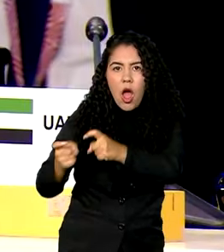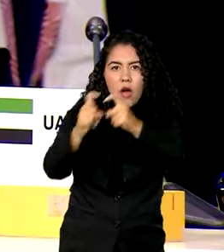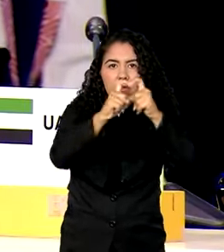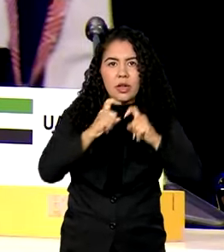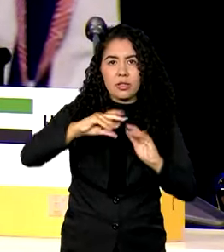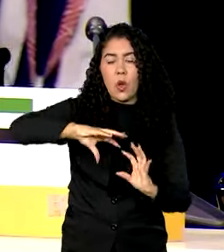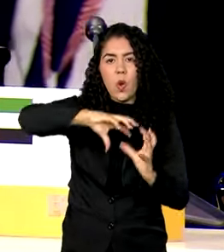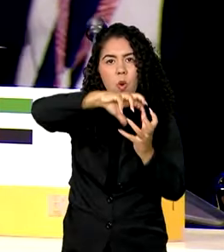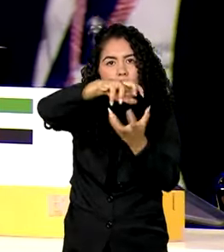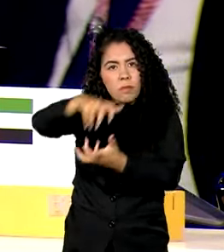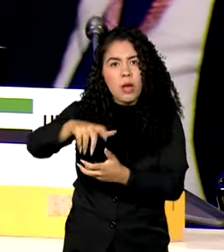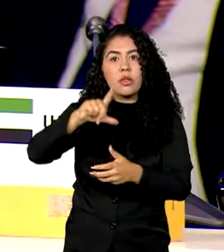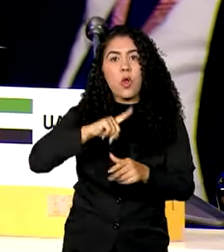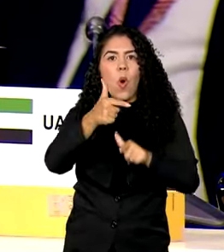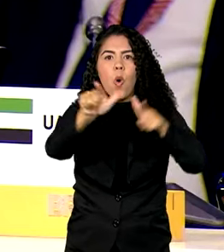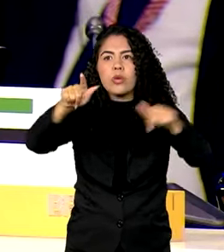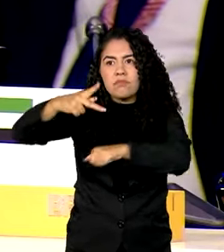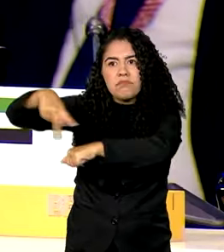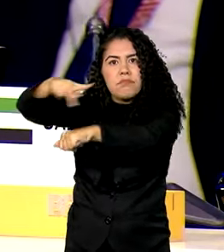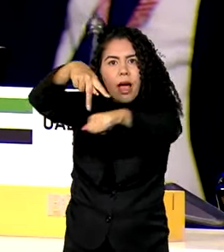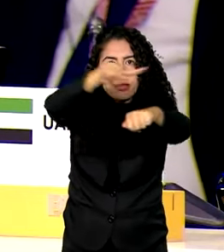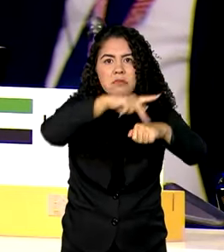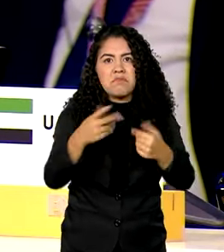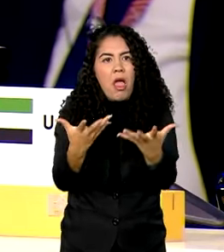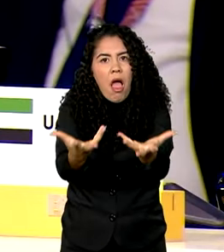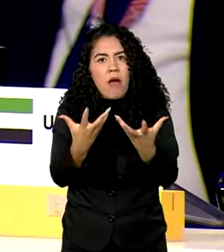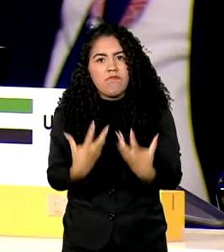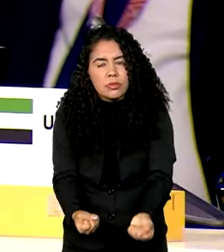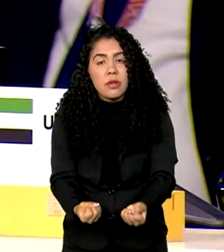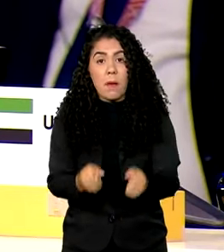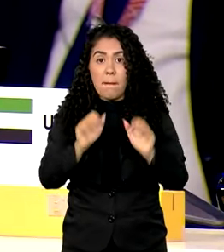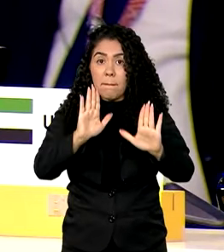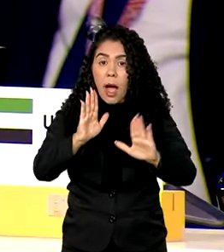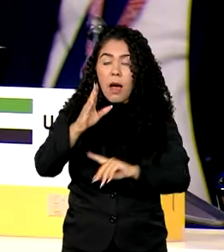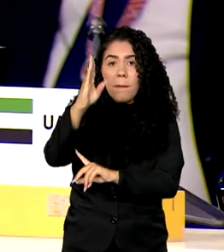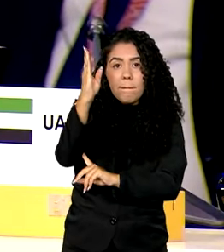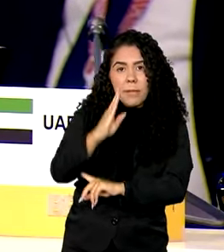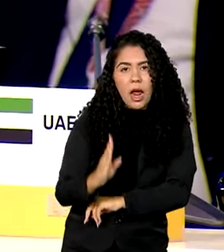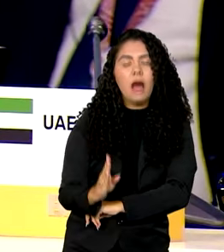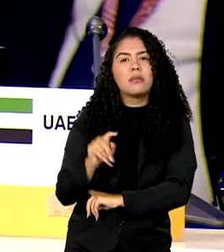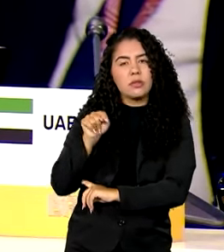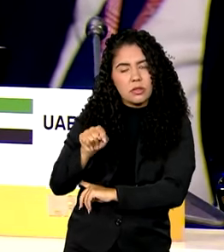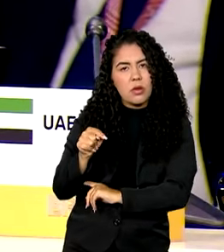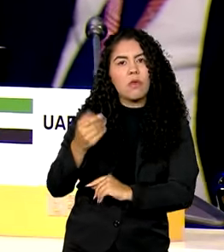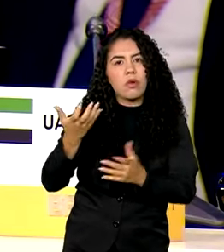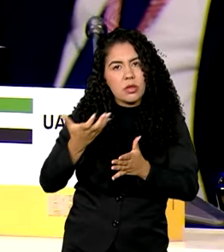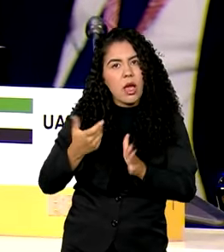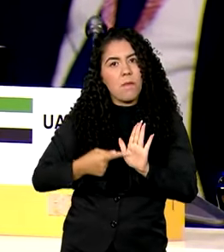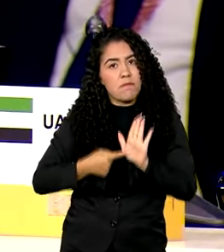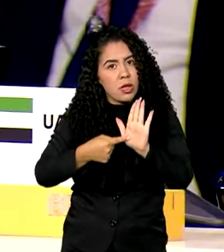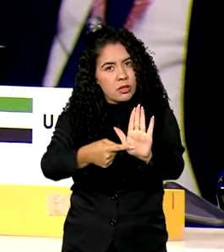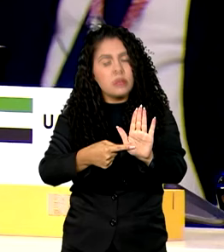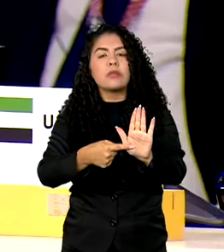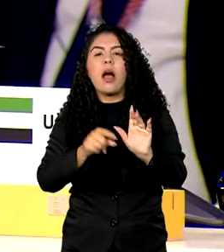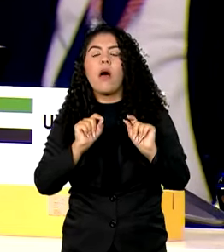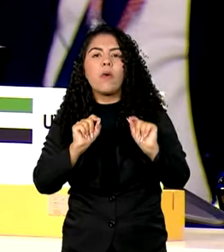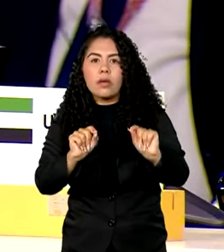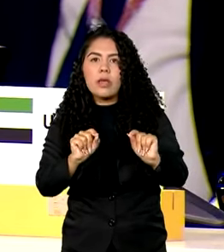endosso de muitos dos países aqui presentes. O Brasil considera apresentar à Assembleia Geral da